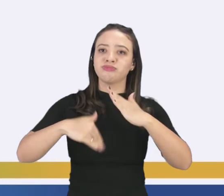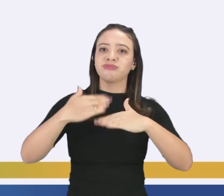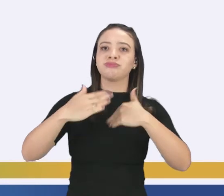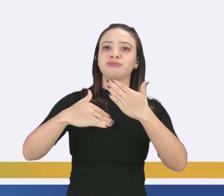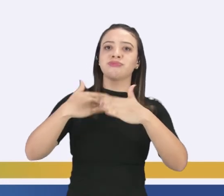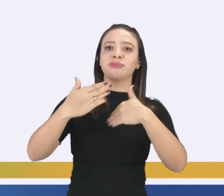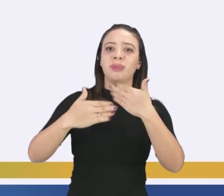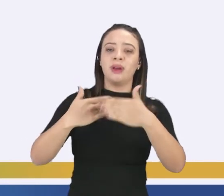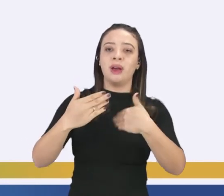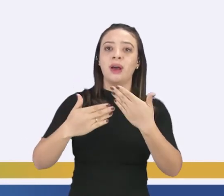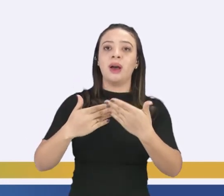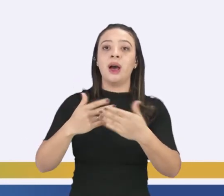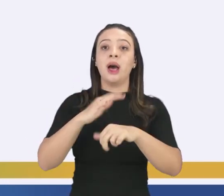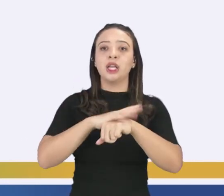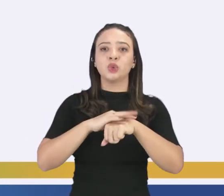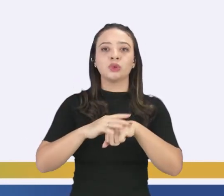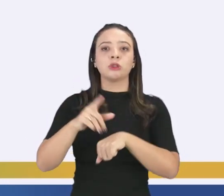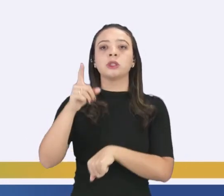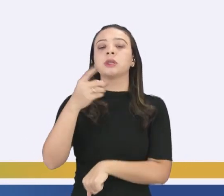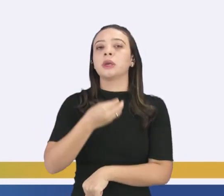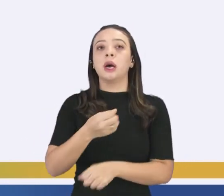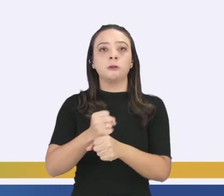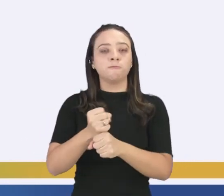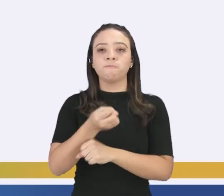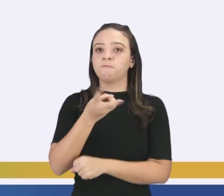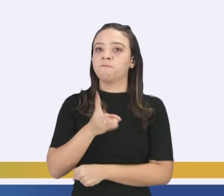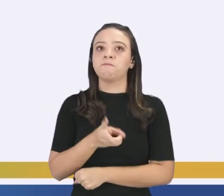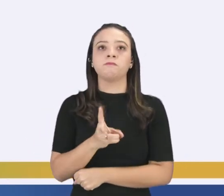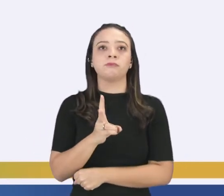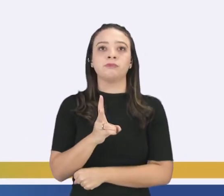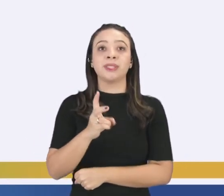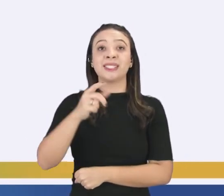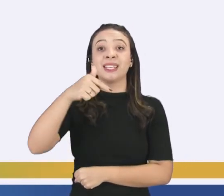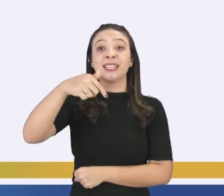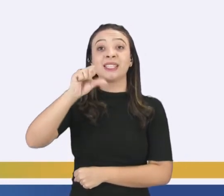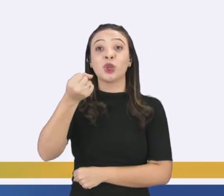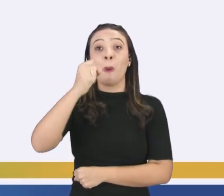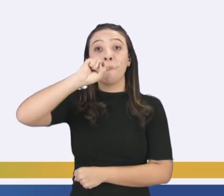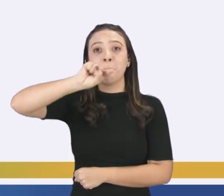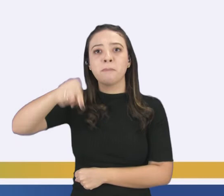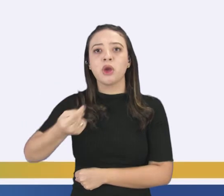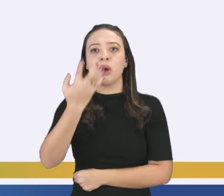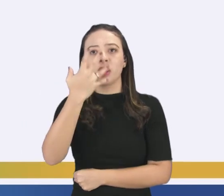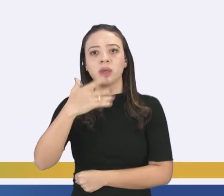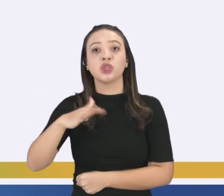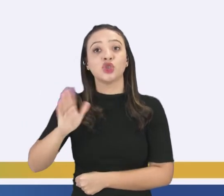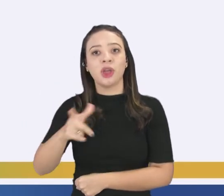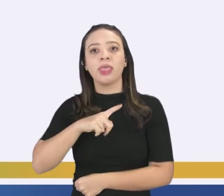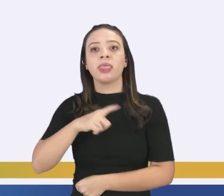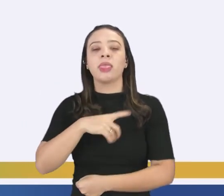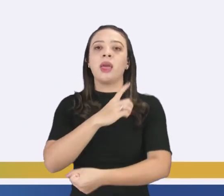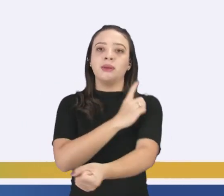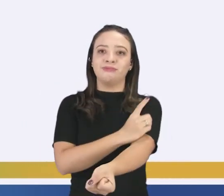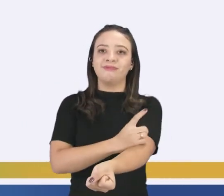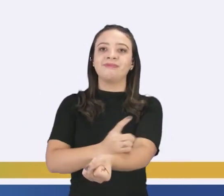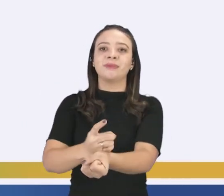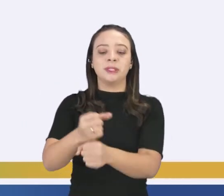todos os anos. Desenvolvem a doença todos os anos. 78 mil crianças desenvolvem ela todos os anos.